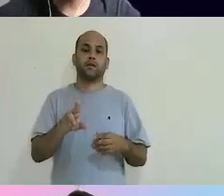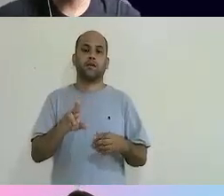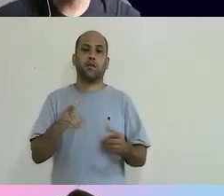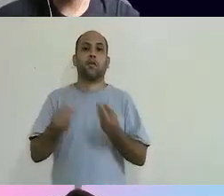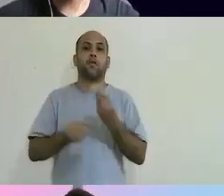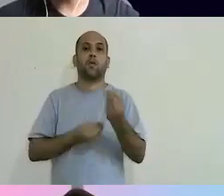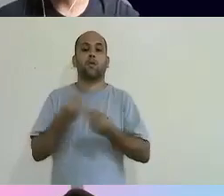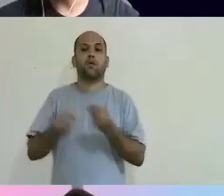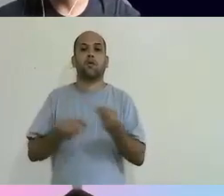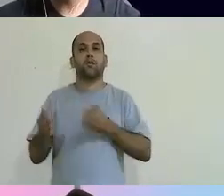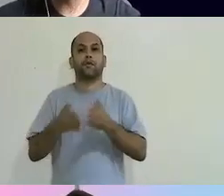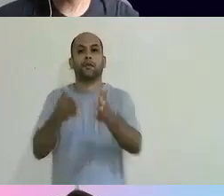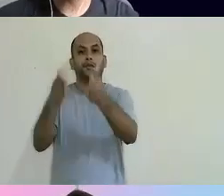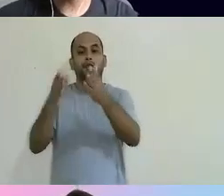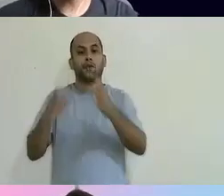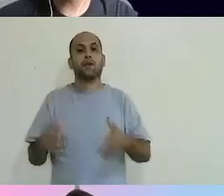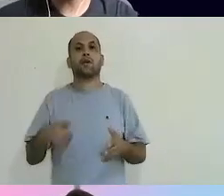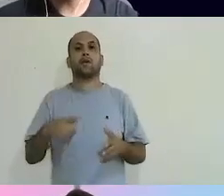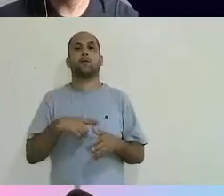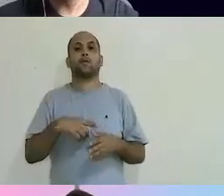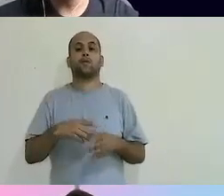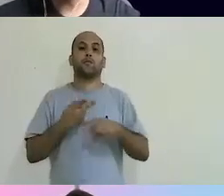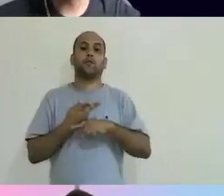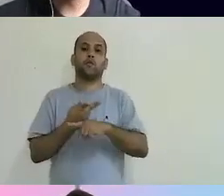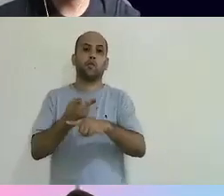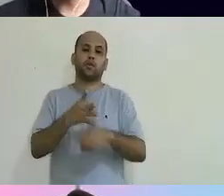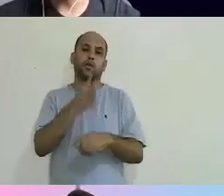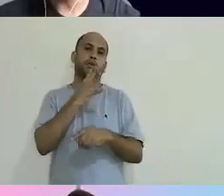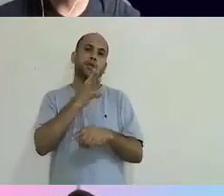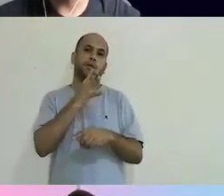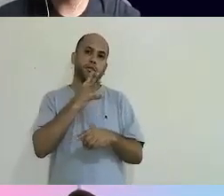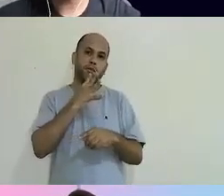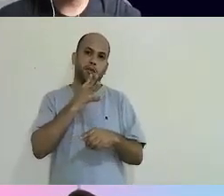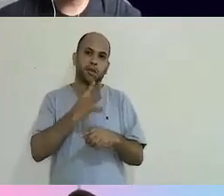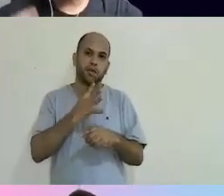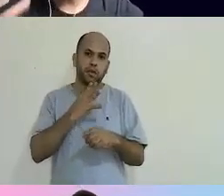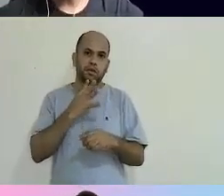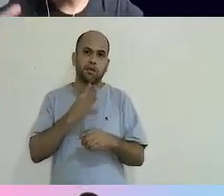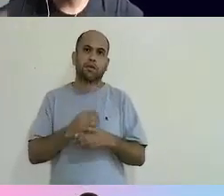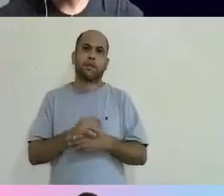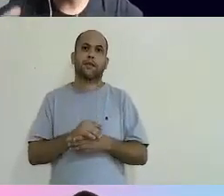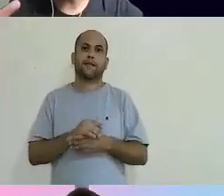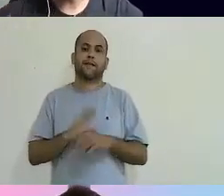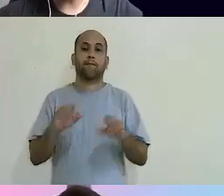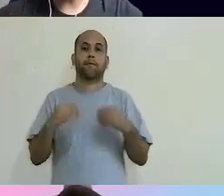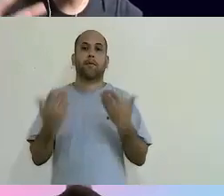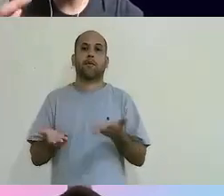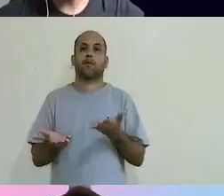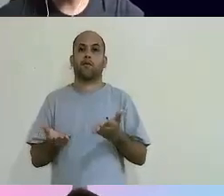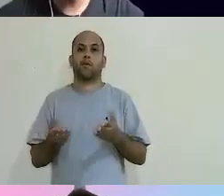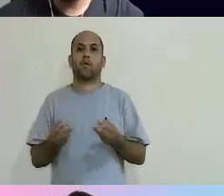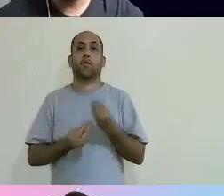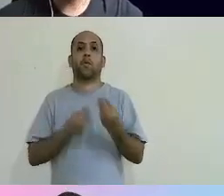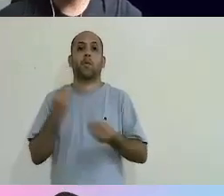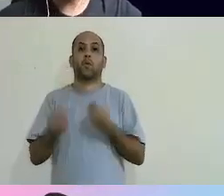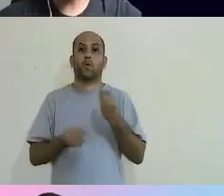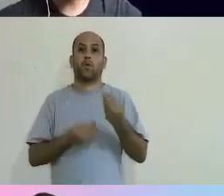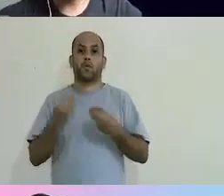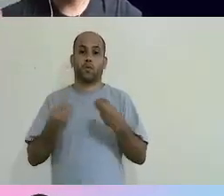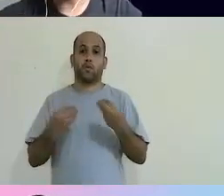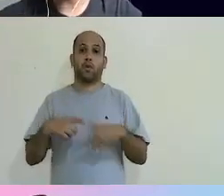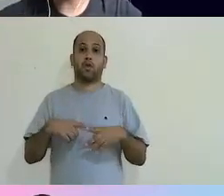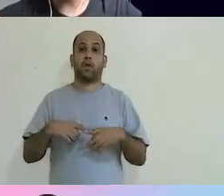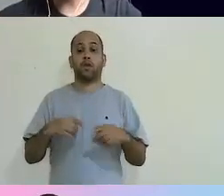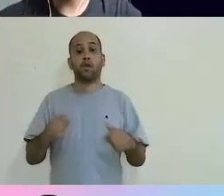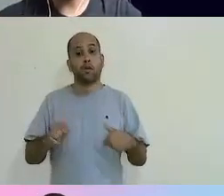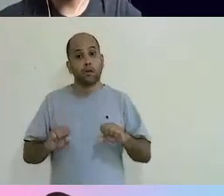direciona a sua carreira, como ele busca conhecimento, como ele busca mentores, coaches. Então, como que ele empodera a sua carreira